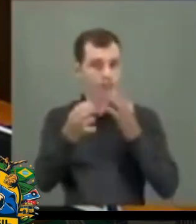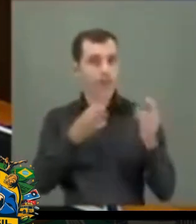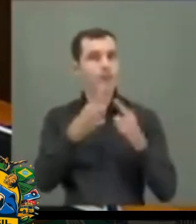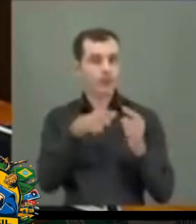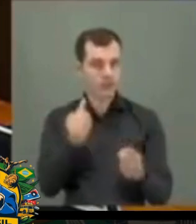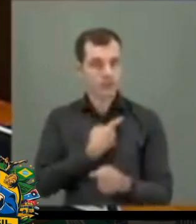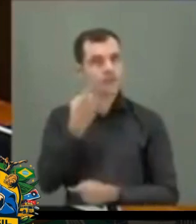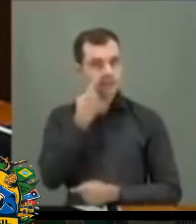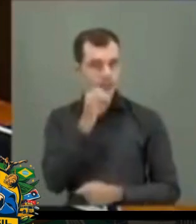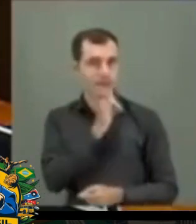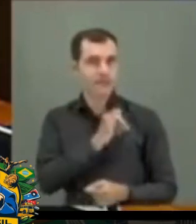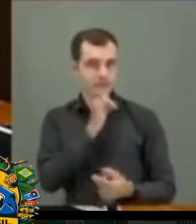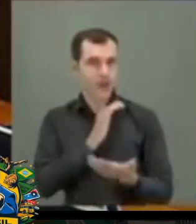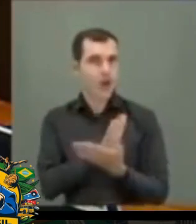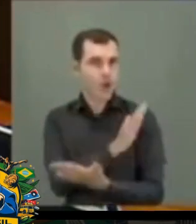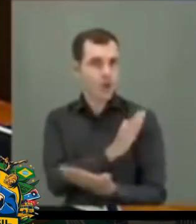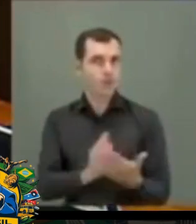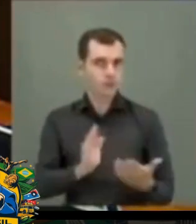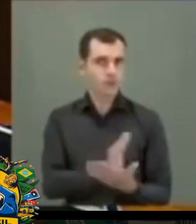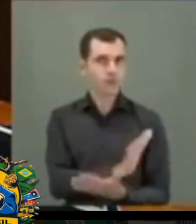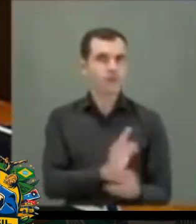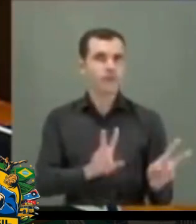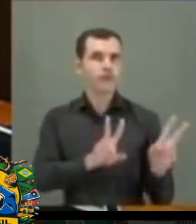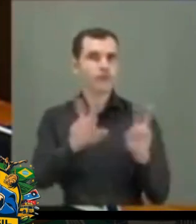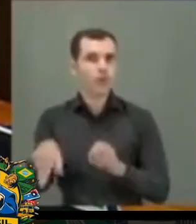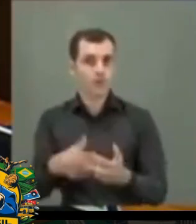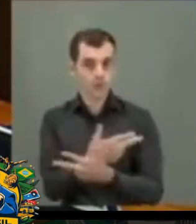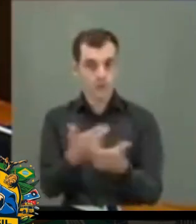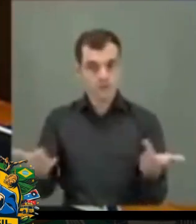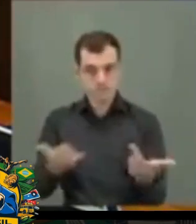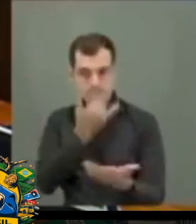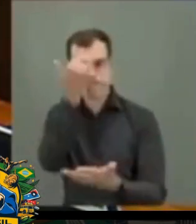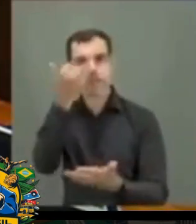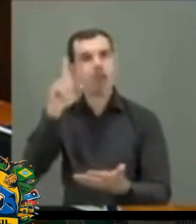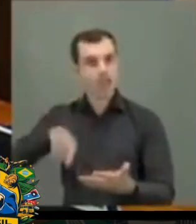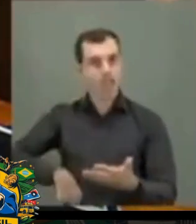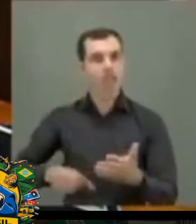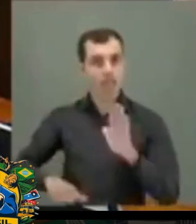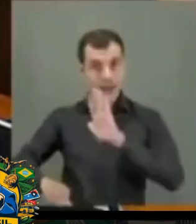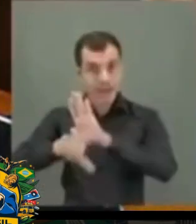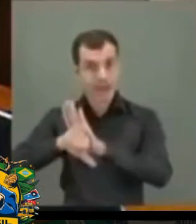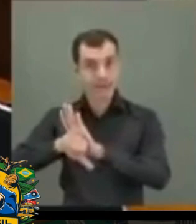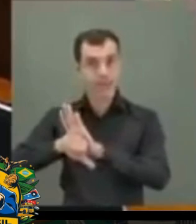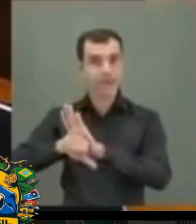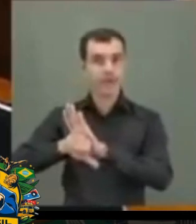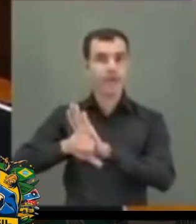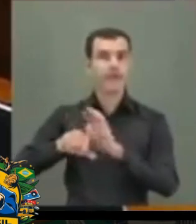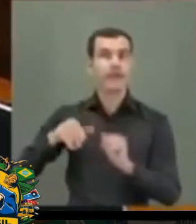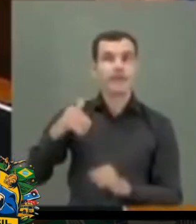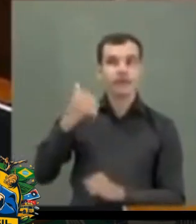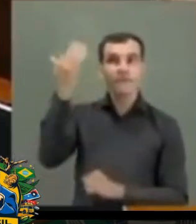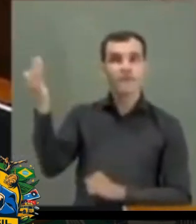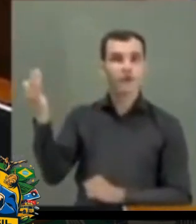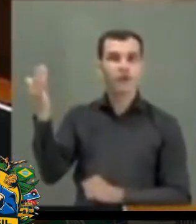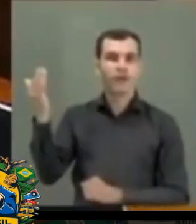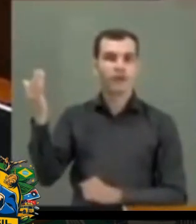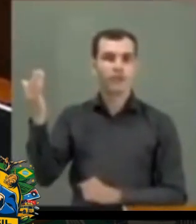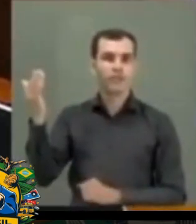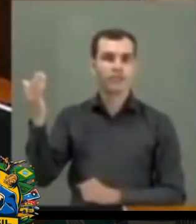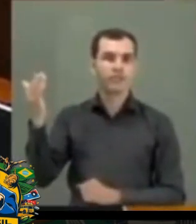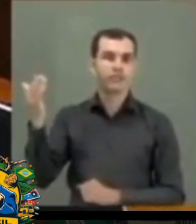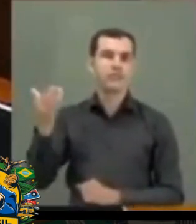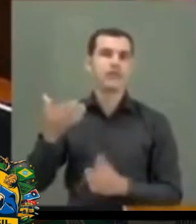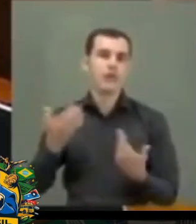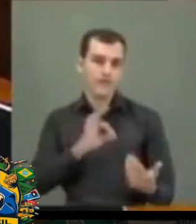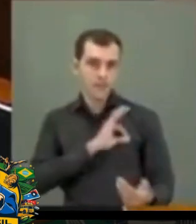exemplos de atos que são criminosos e a pessoa lá fora, se a Polícia Federal vai